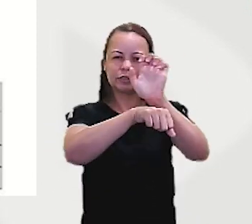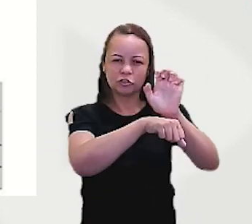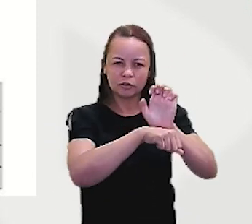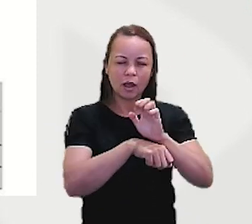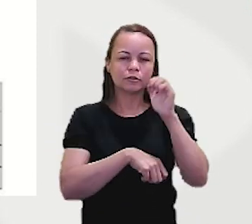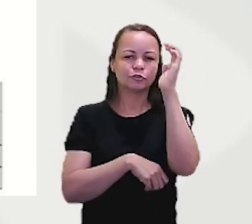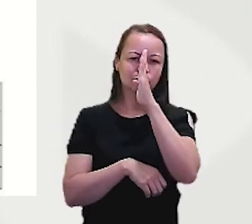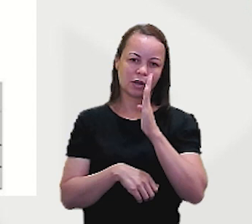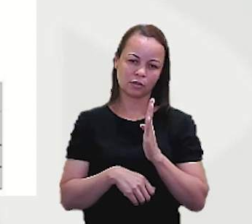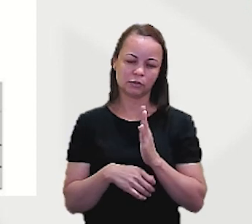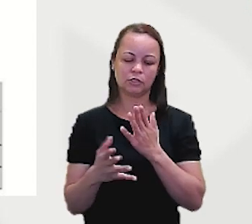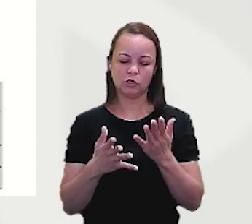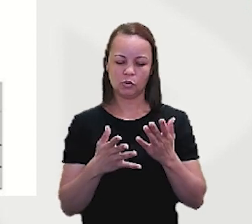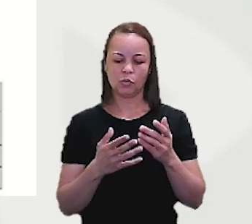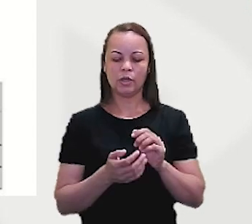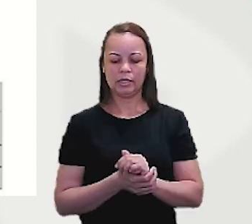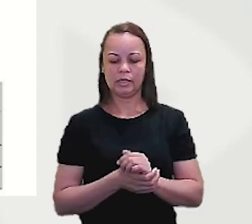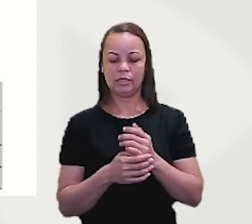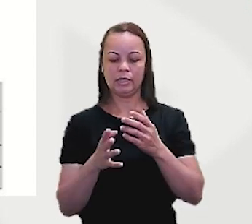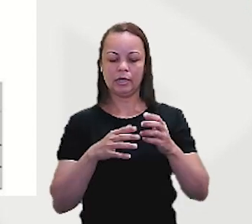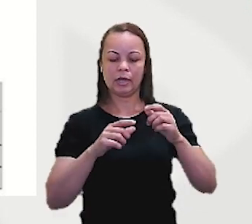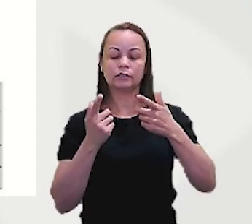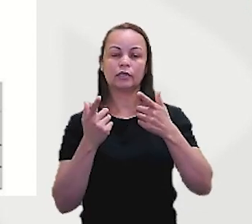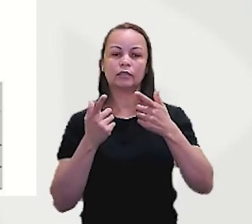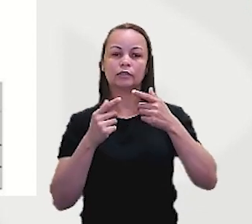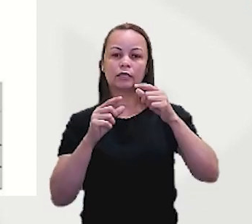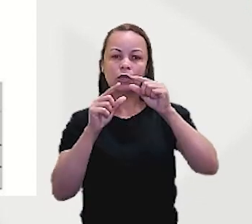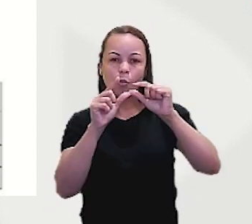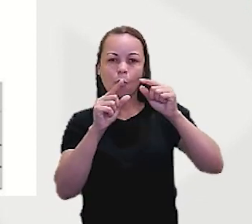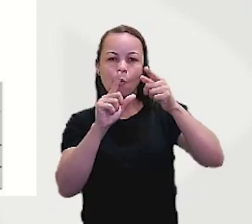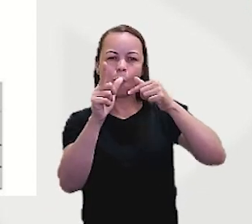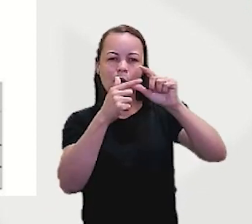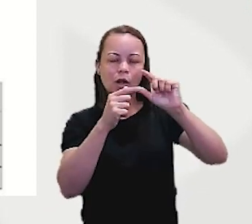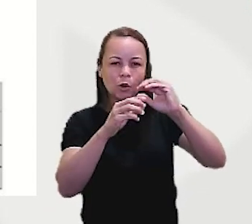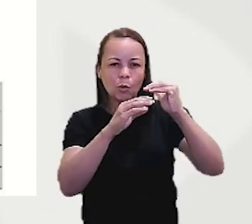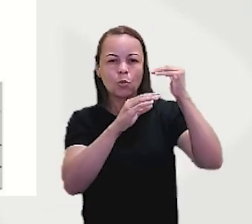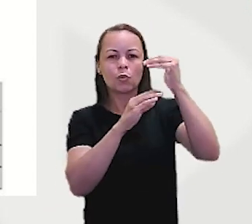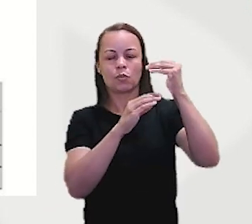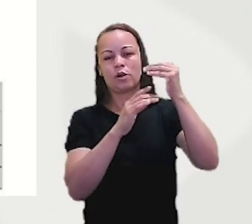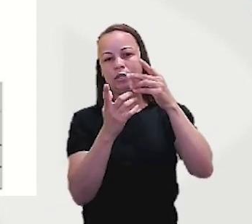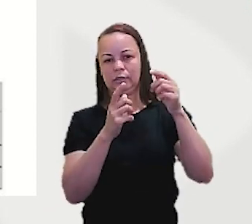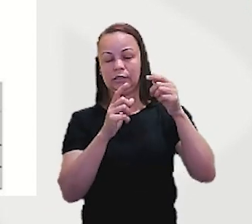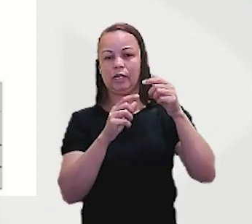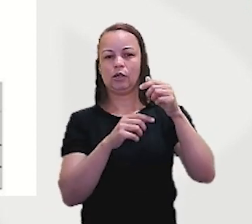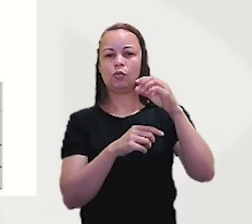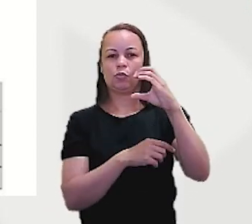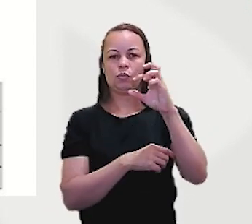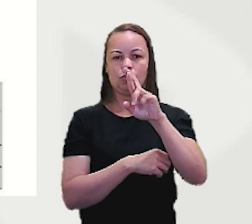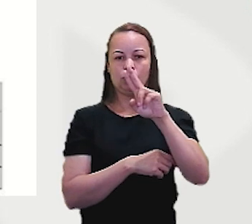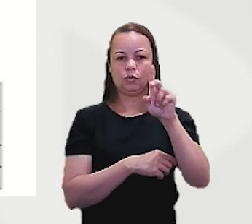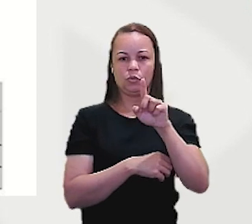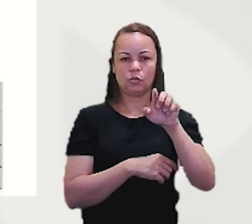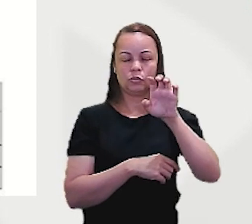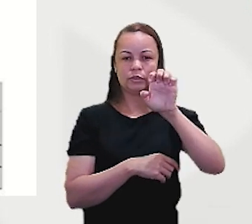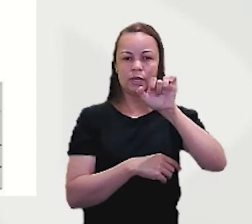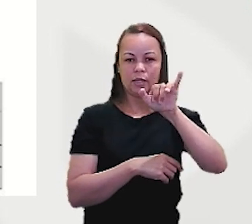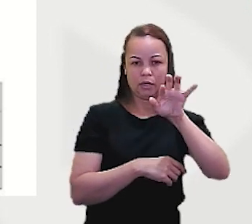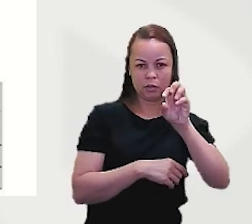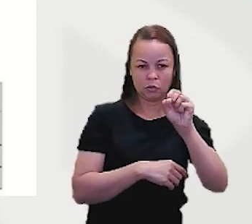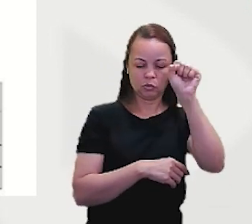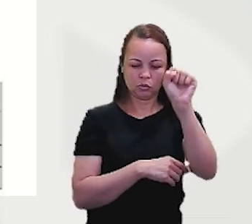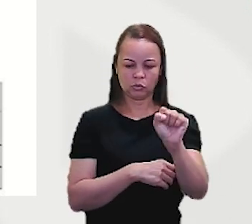demais representam a constelação do Cruzeiro do Sul, representa o horário, né, 8h30 do dia 15 de novembro